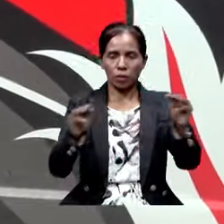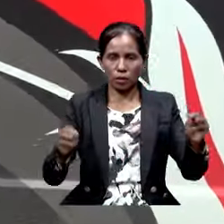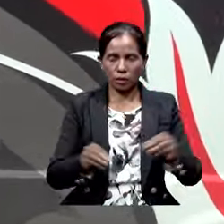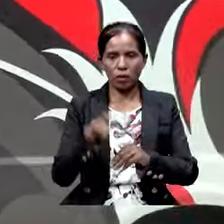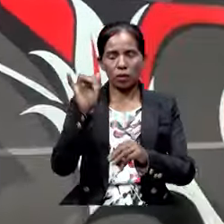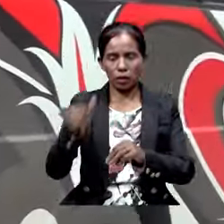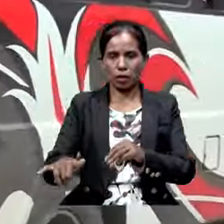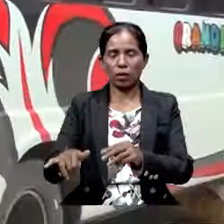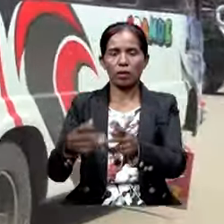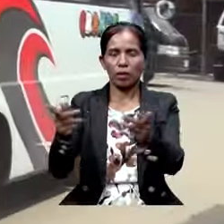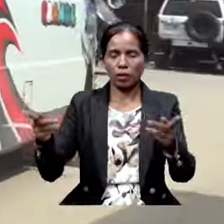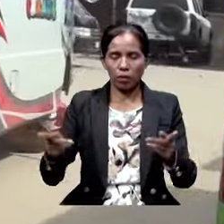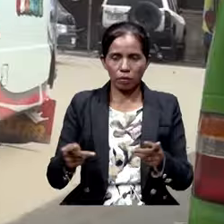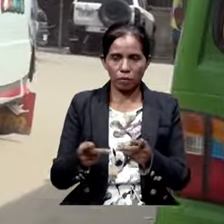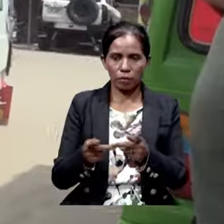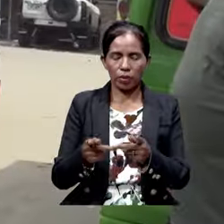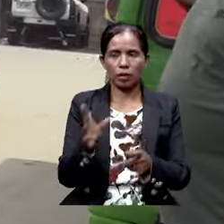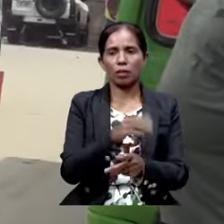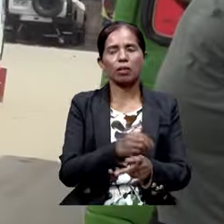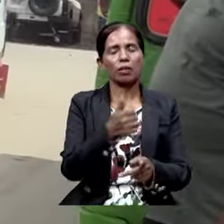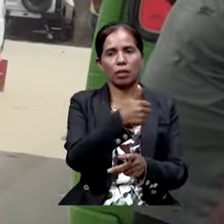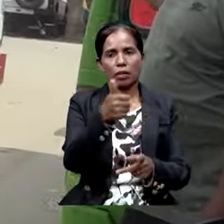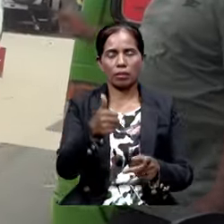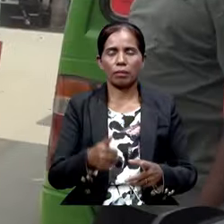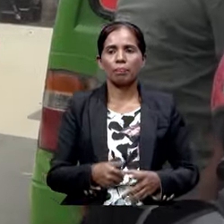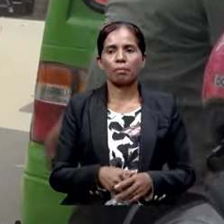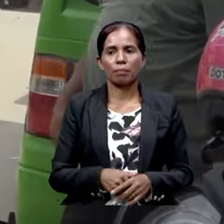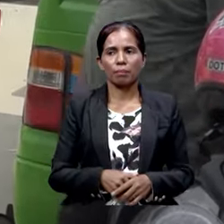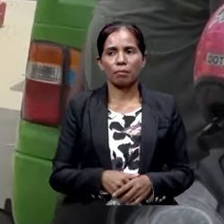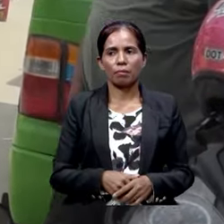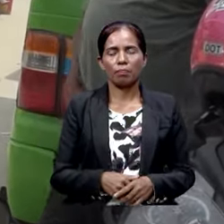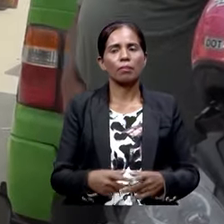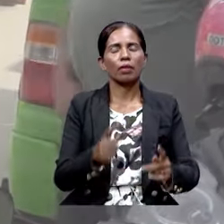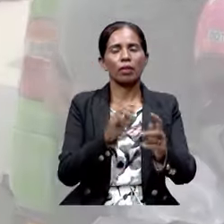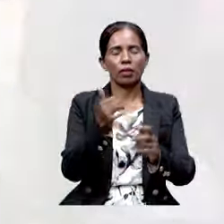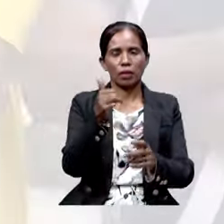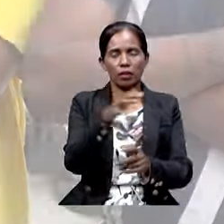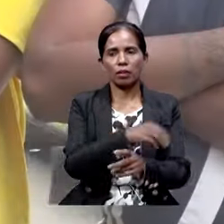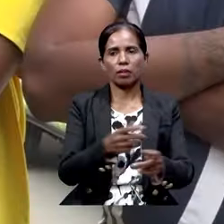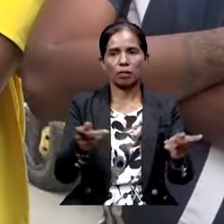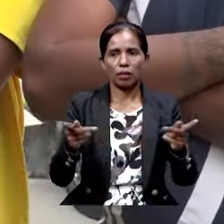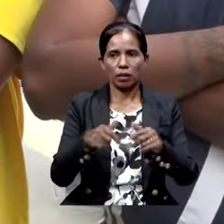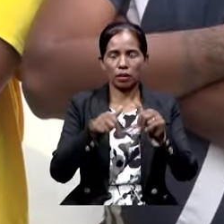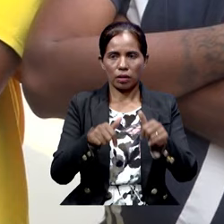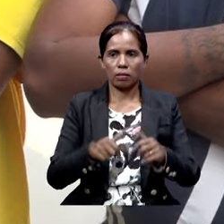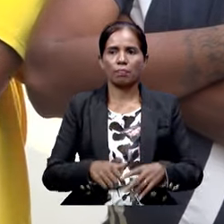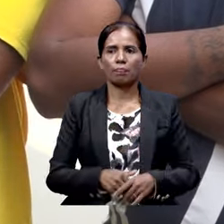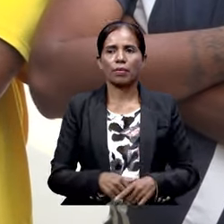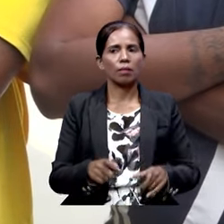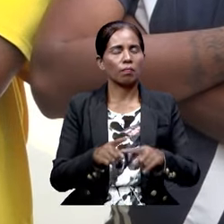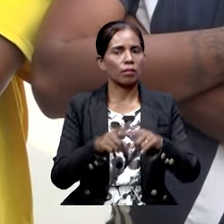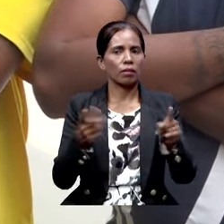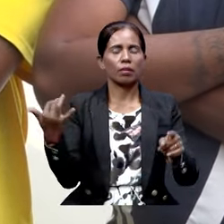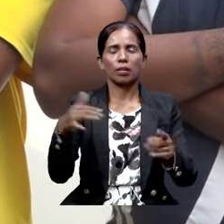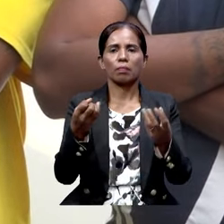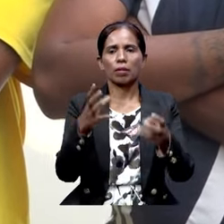que atum roto e afate em estacionamento iridak. Am se taxi para nene, sou garantia para serviço nebe mo para nene. Ebe, se